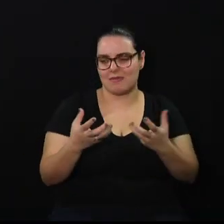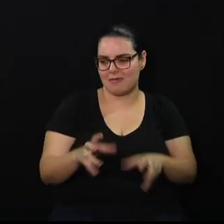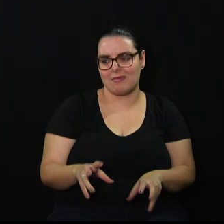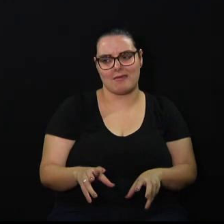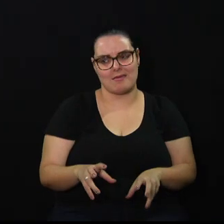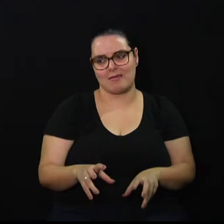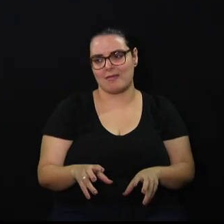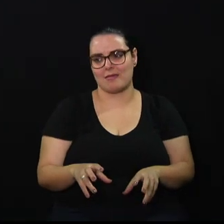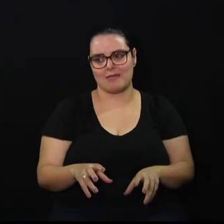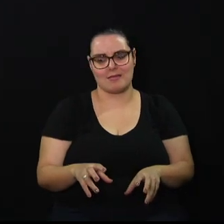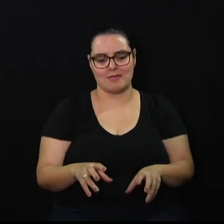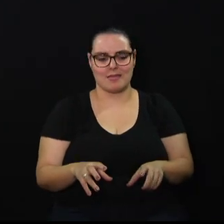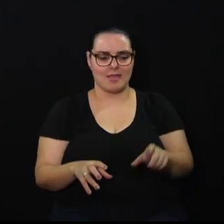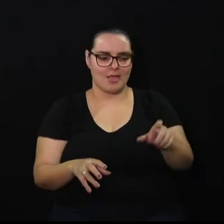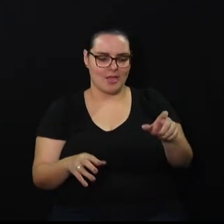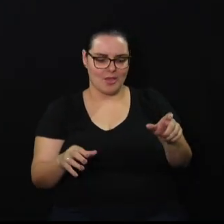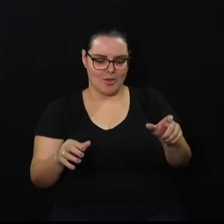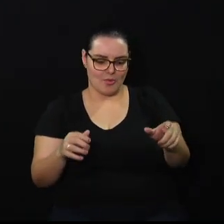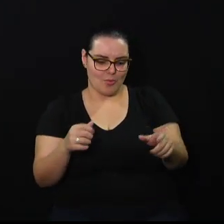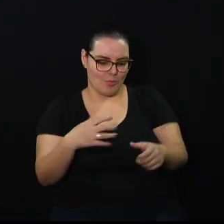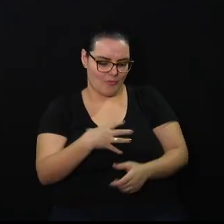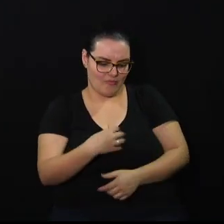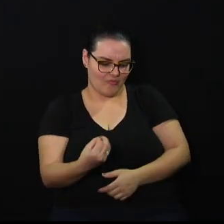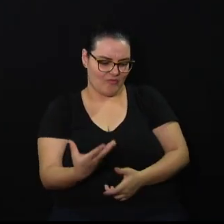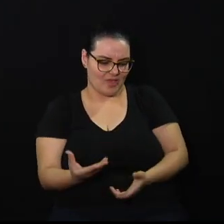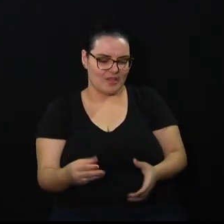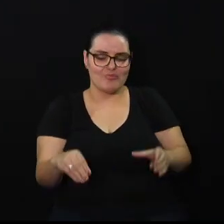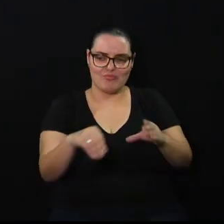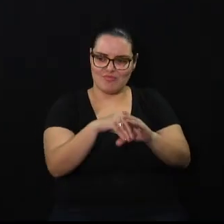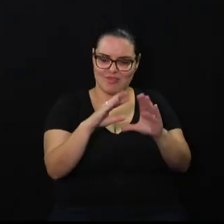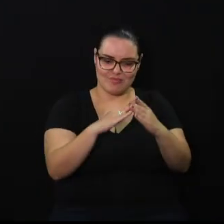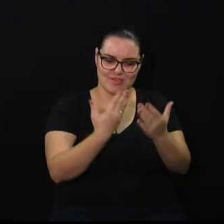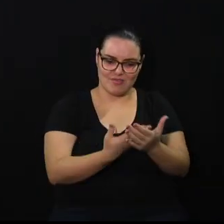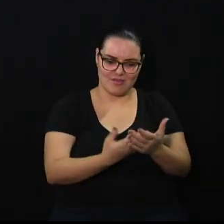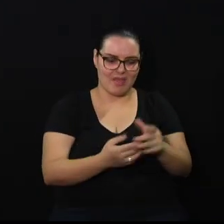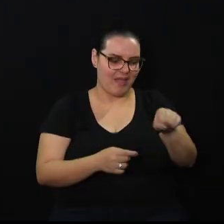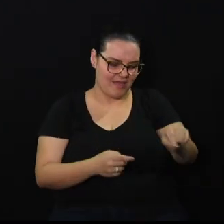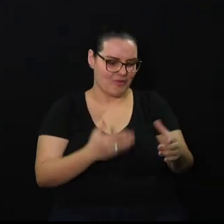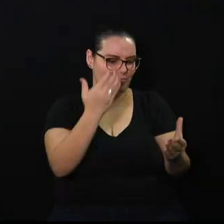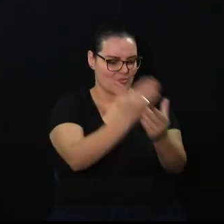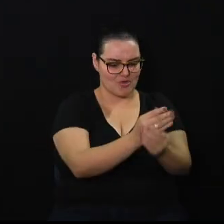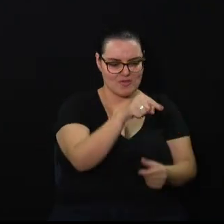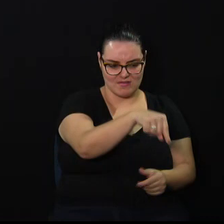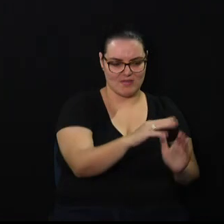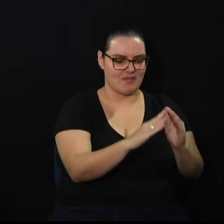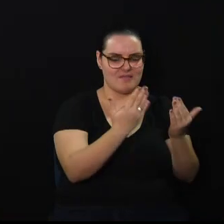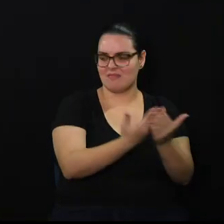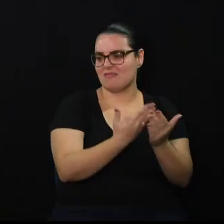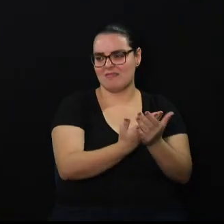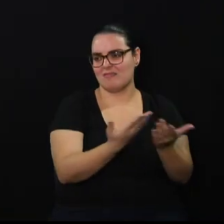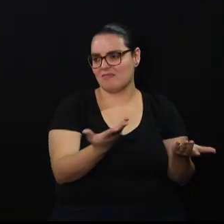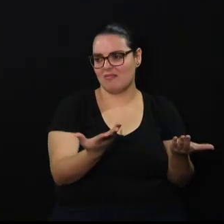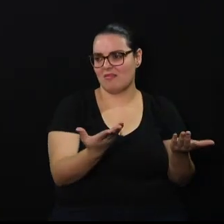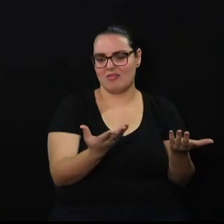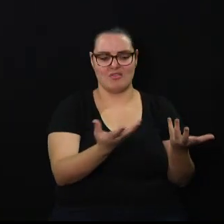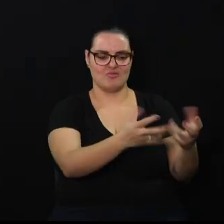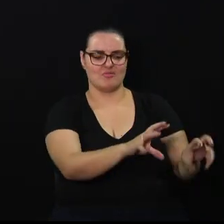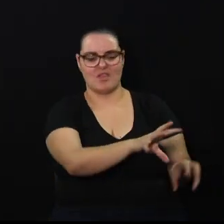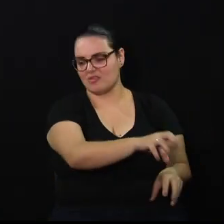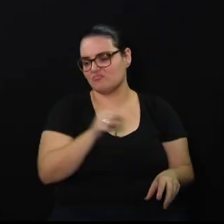essa é a realidade a gente tem que com a conversa a gente tem que estabelecer parcerias